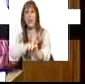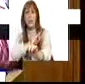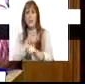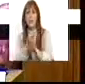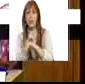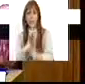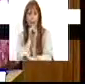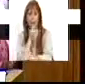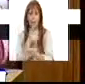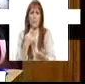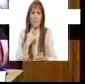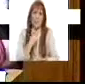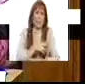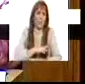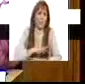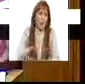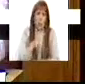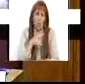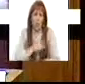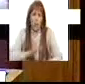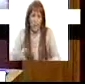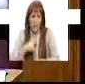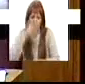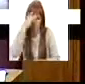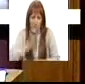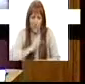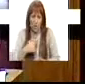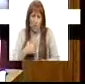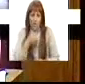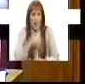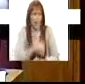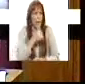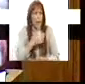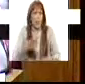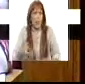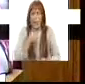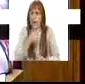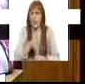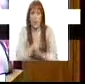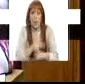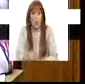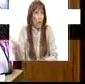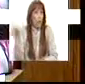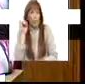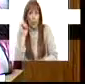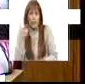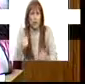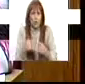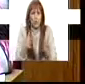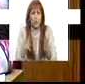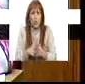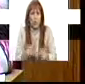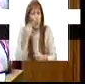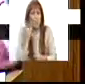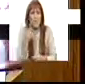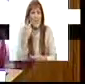do setor, que seria um absoluto desastre na nossa perspectiva. Nós, quando falamos da água, falamos de um setor fundamental a todas as